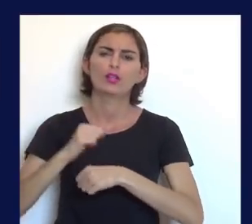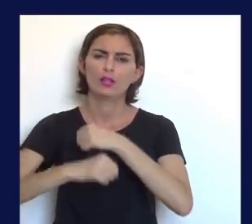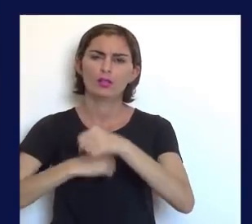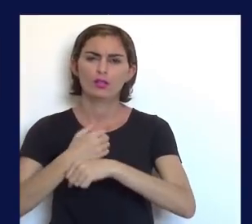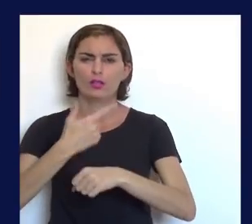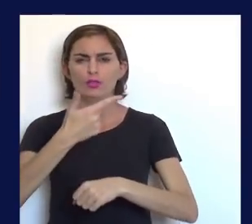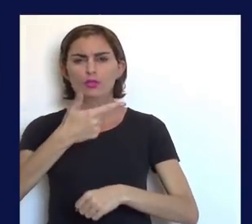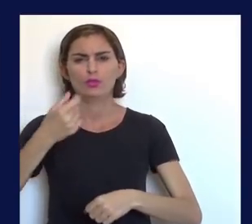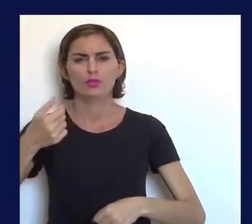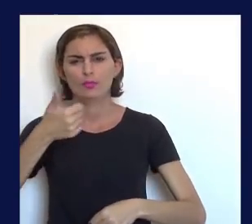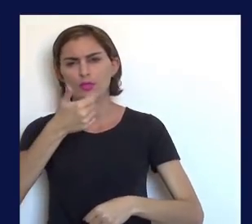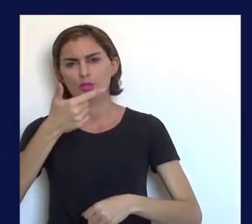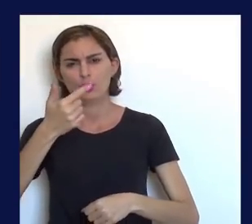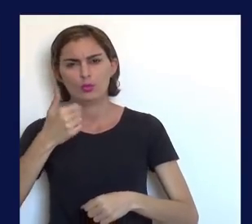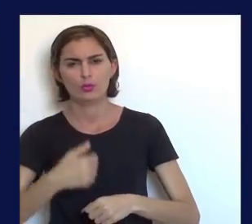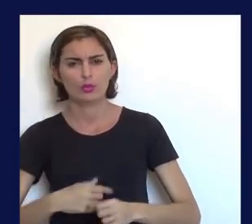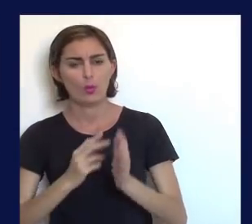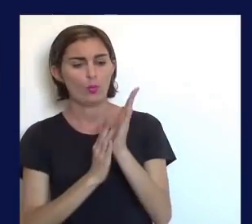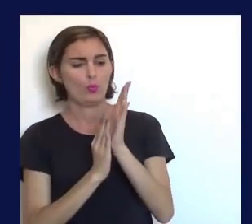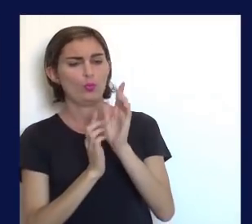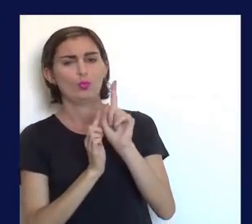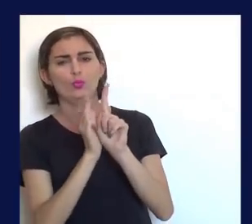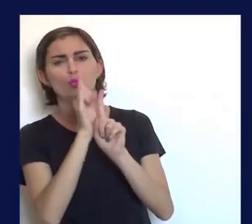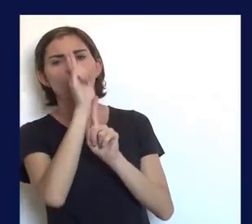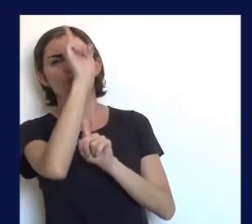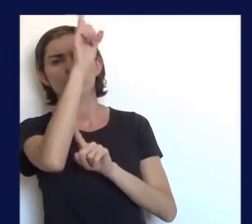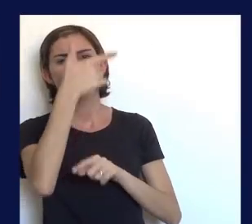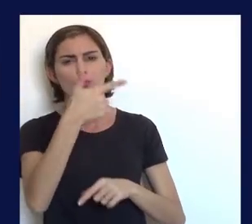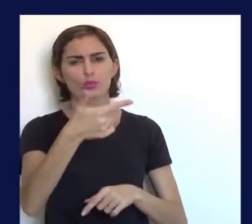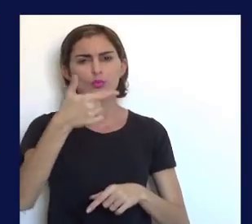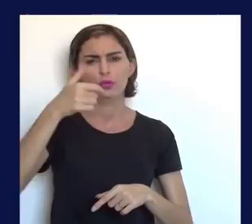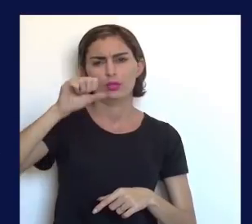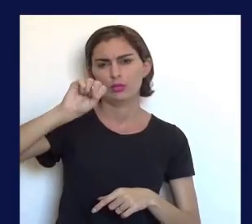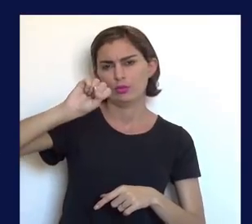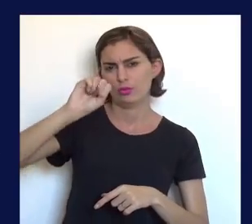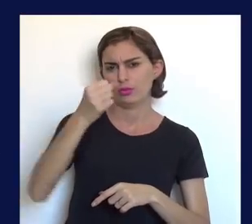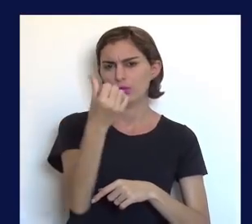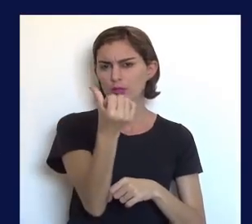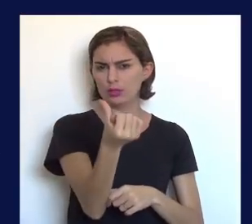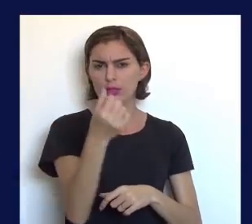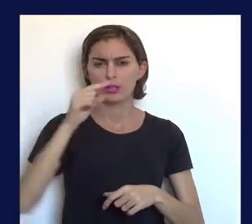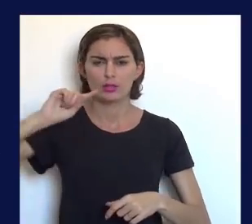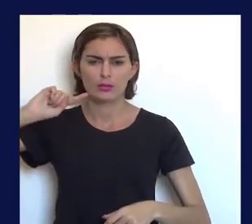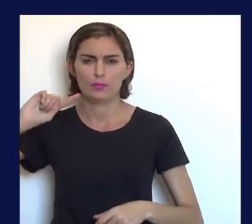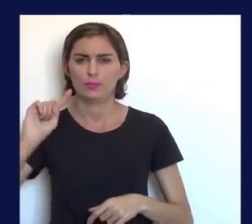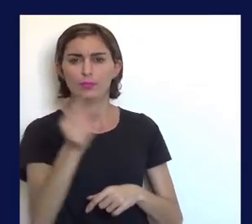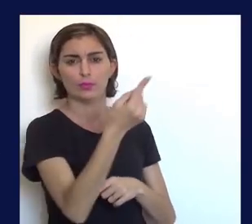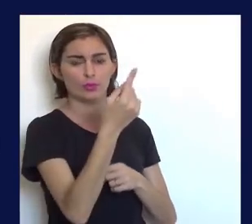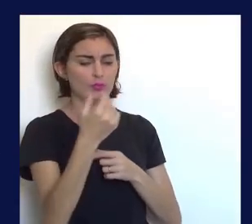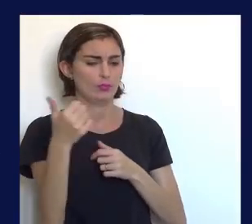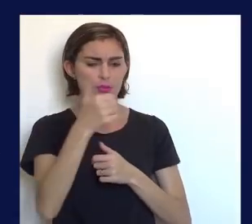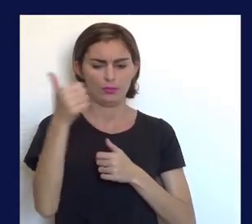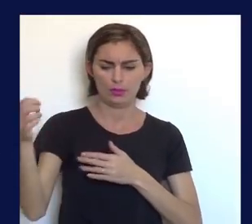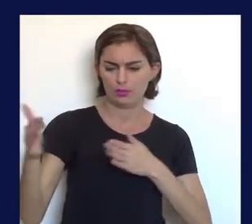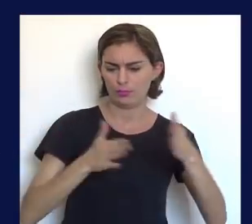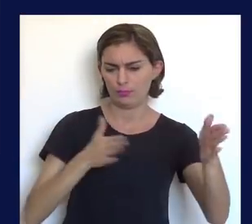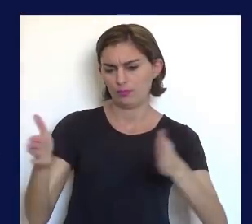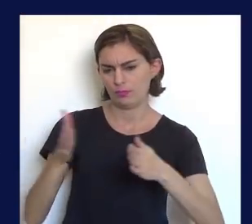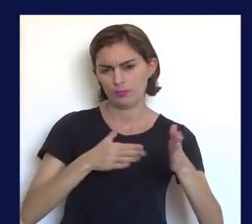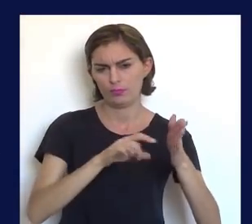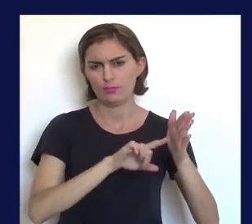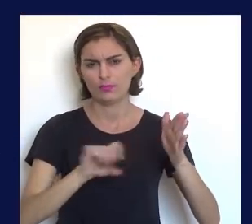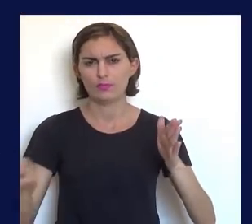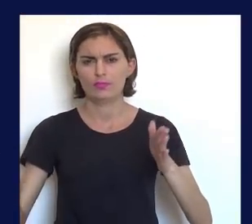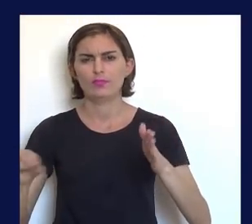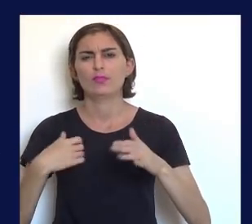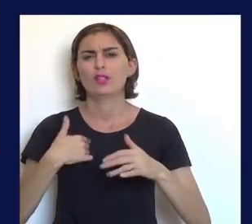é o ano de 2012, tendo um salto de 286 mil no primeiro trimestre de